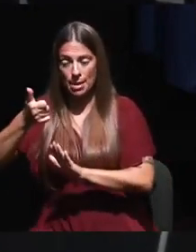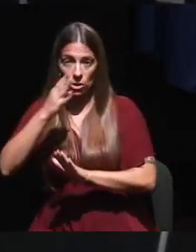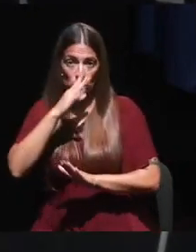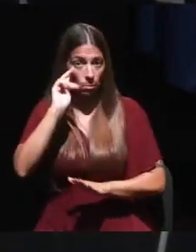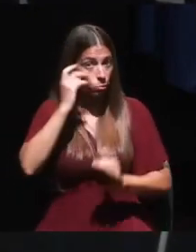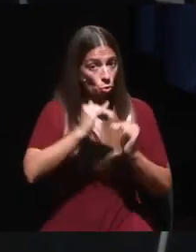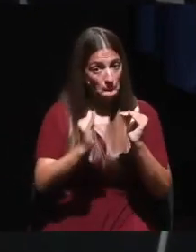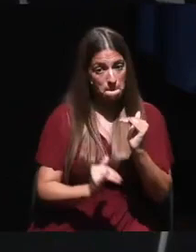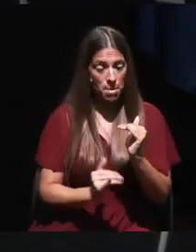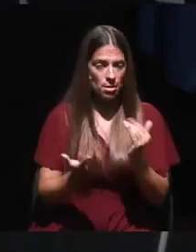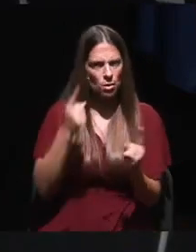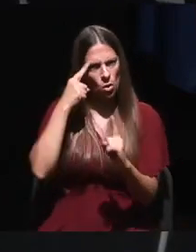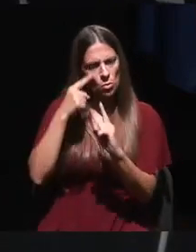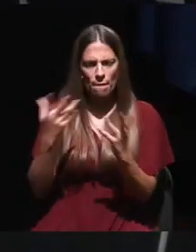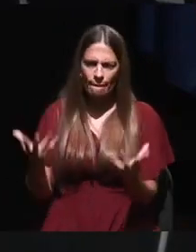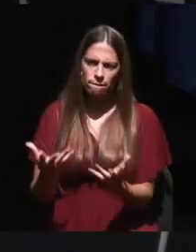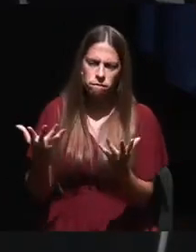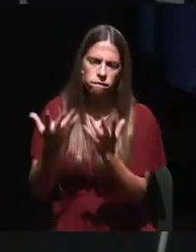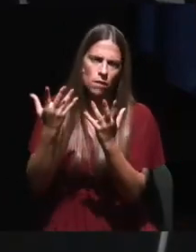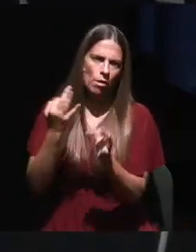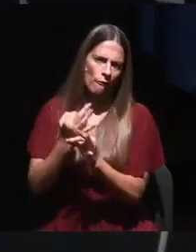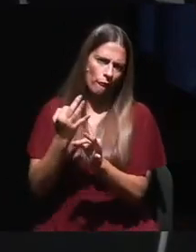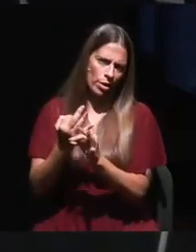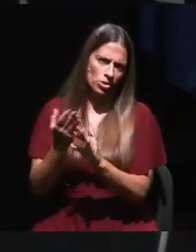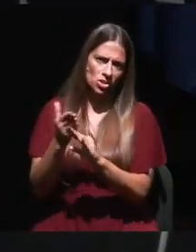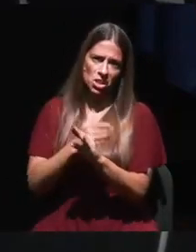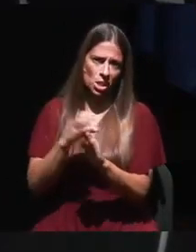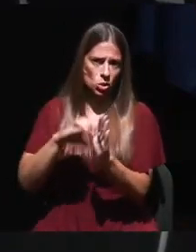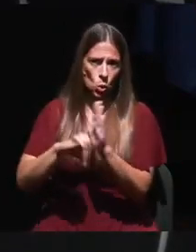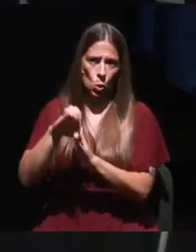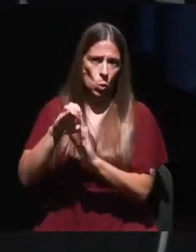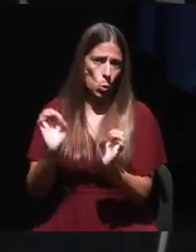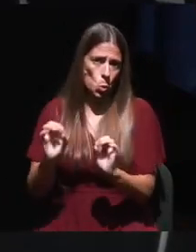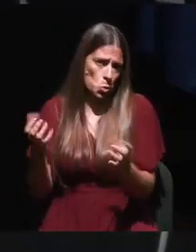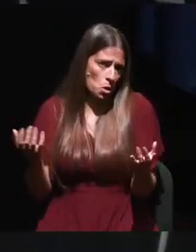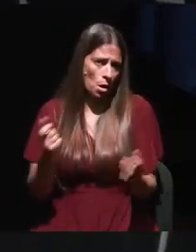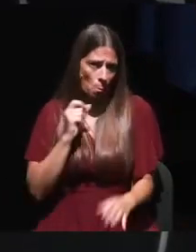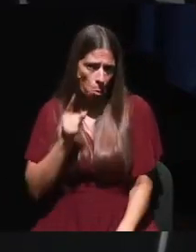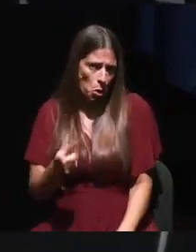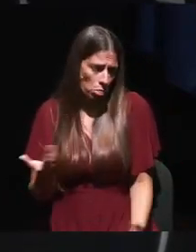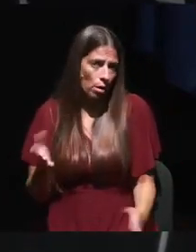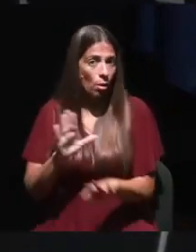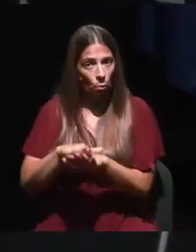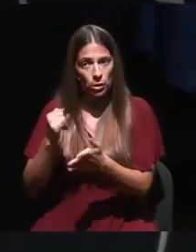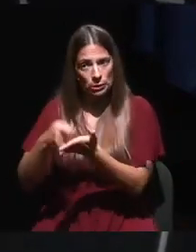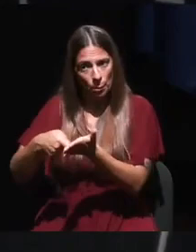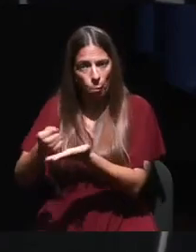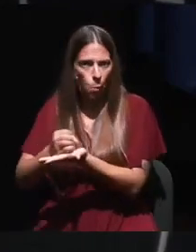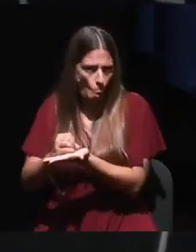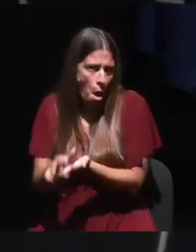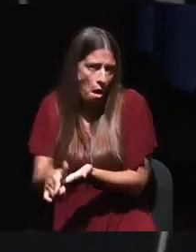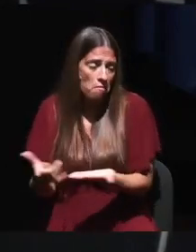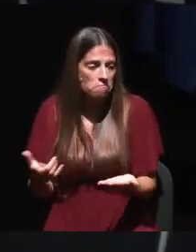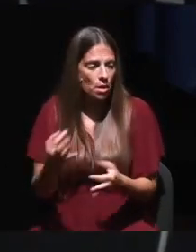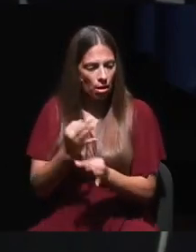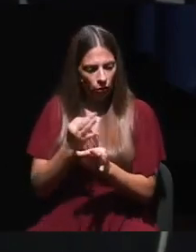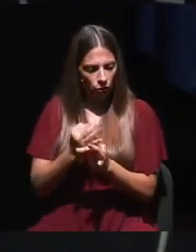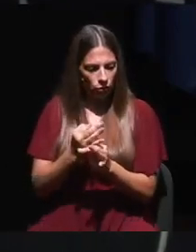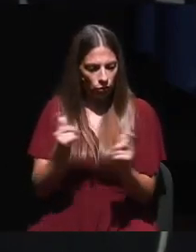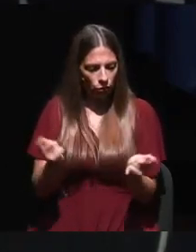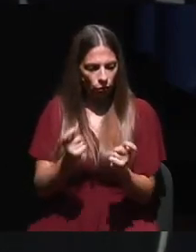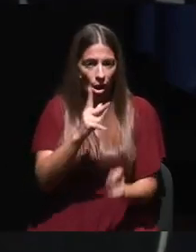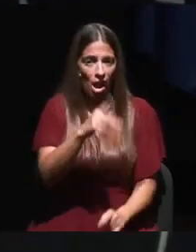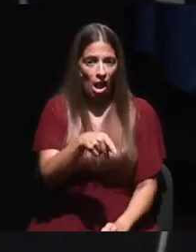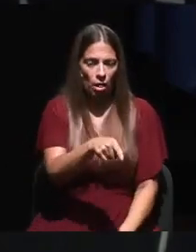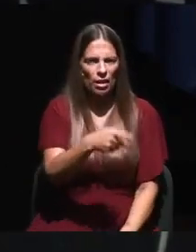e também para ajudar a viabilizar eventos que de outra forma poderiam não ter condições para se realizarem. Ora, festivais como o